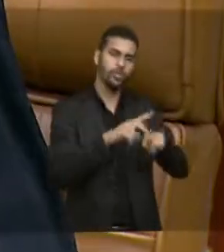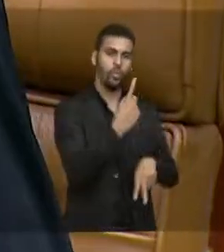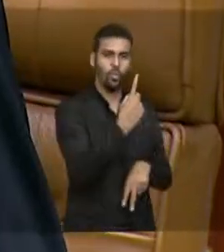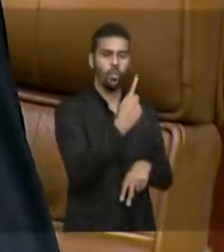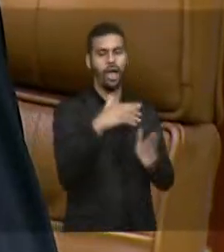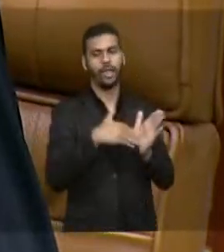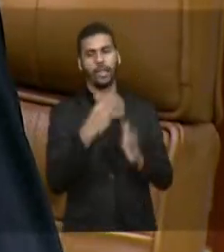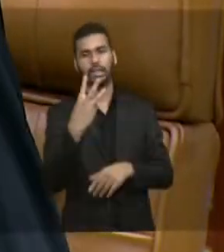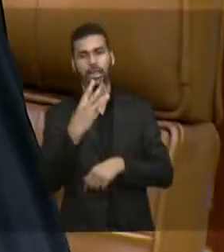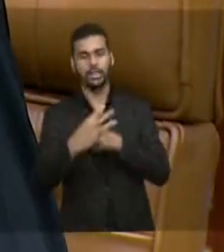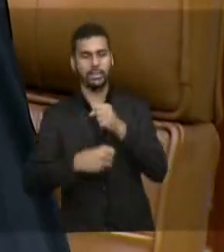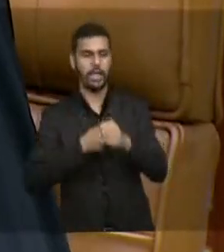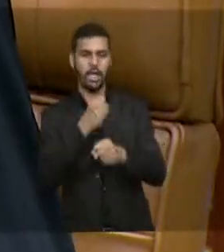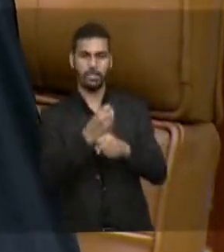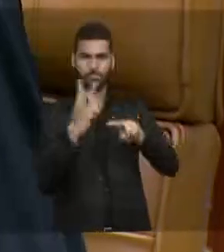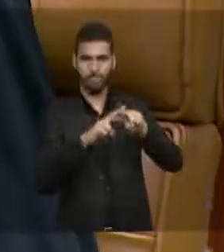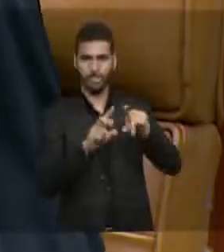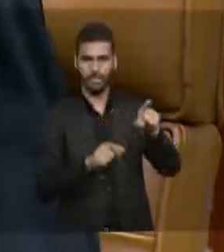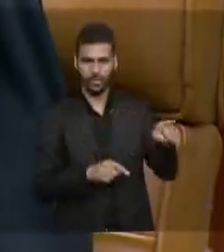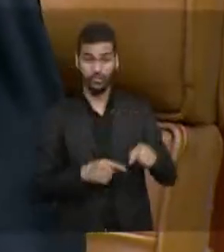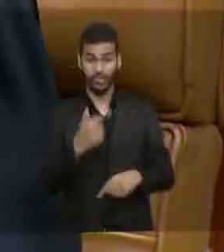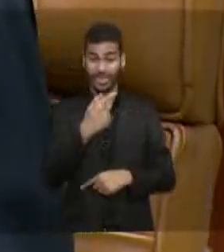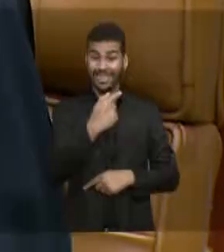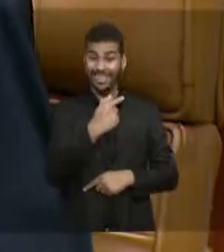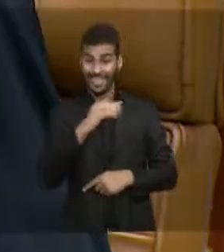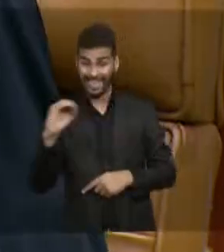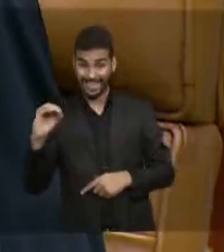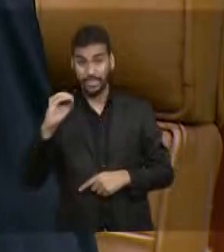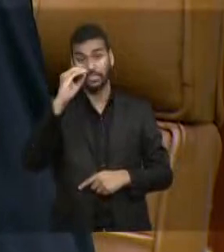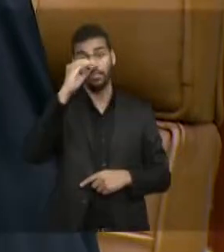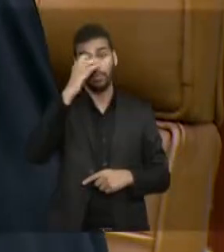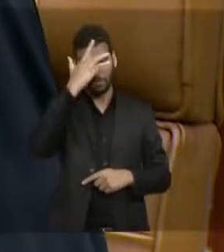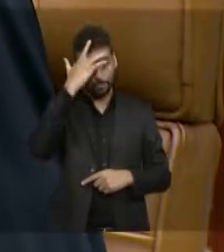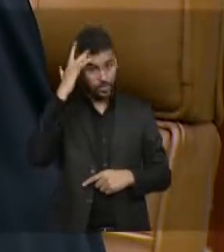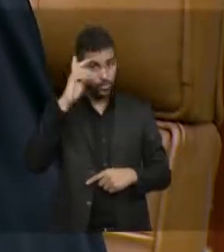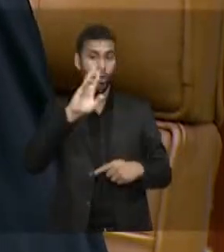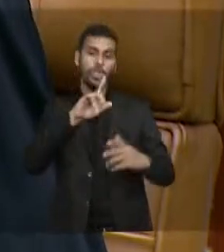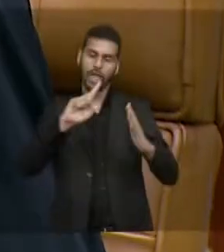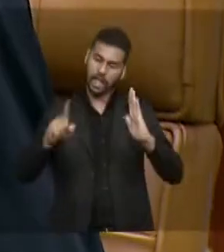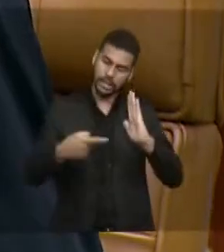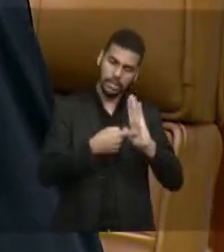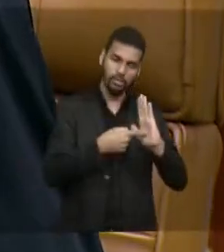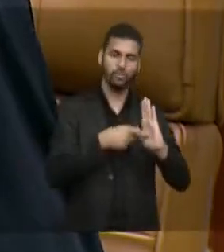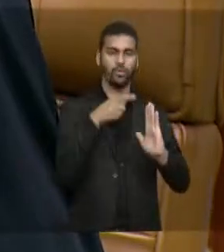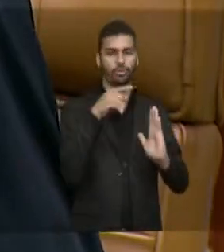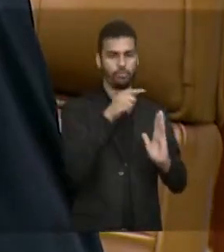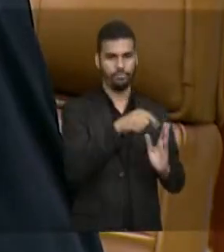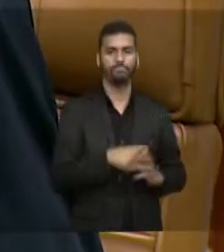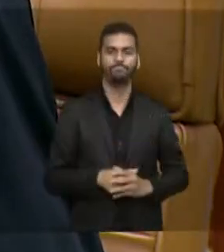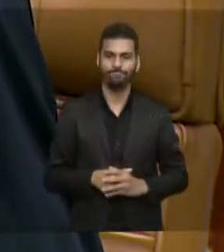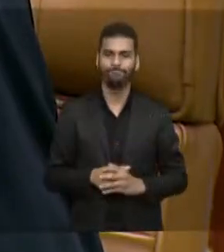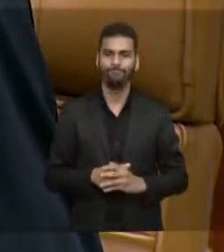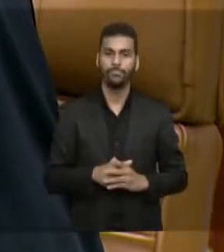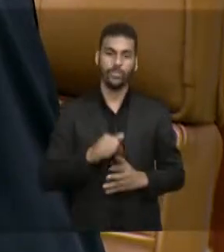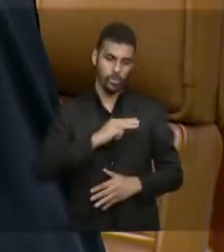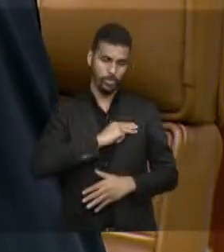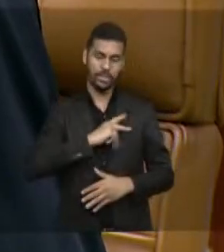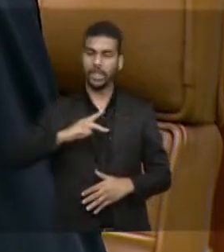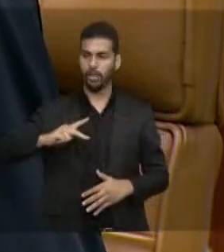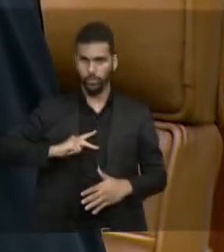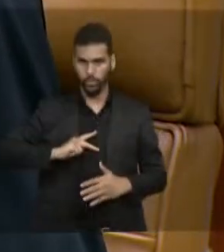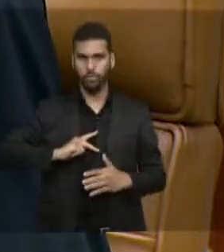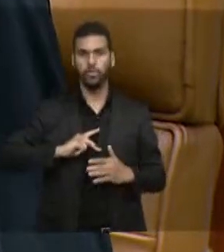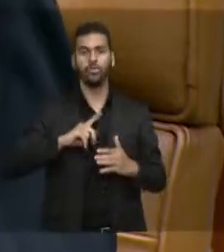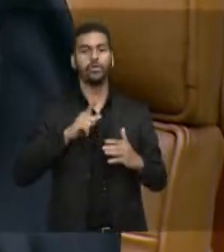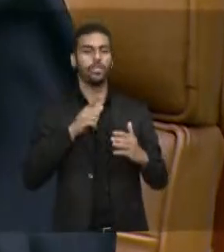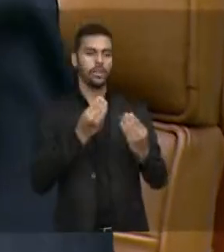anos então 700 pessoas foram denunciadas e a imputação feita pelo Ministério Público são